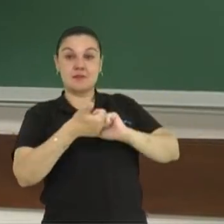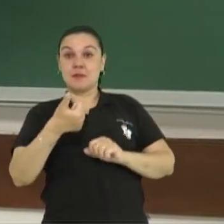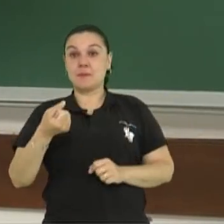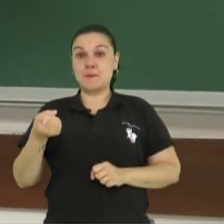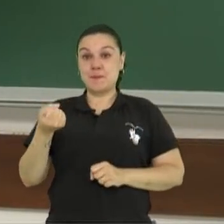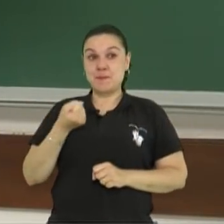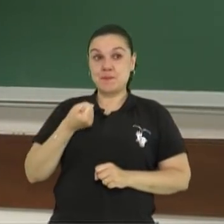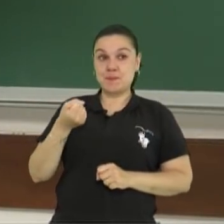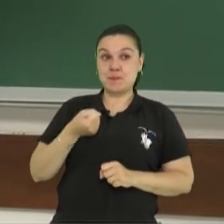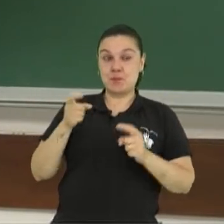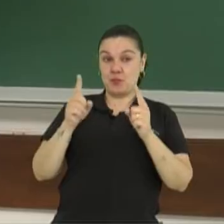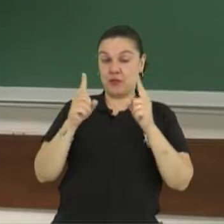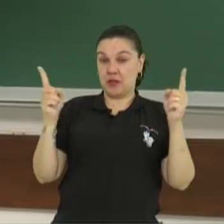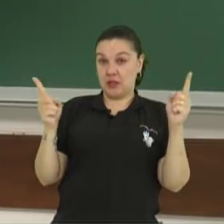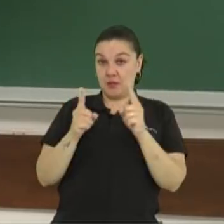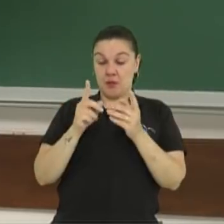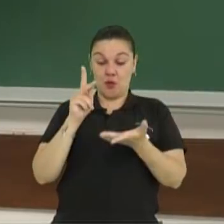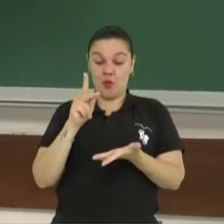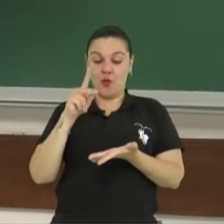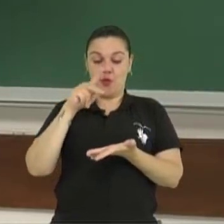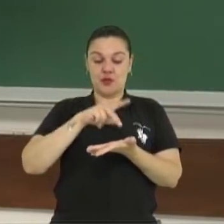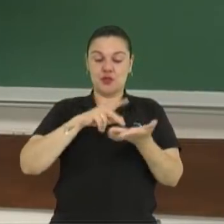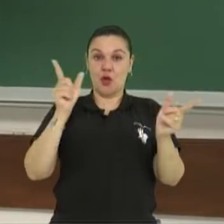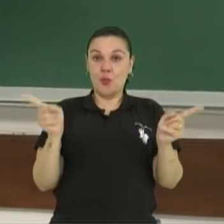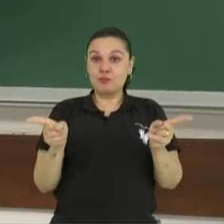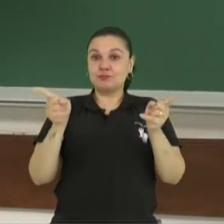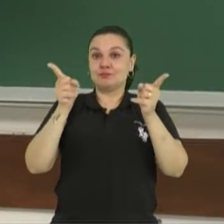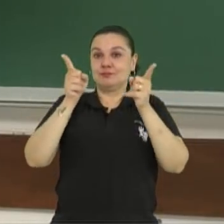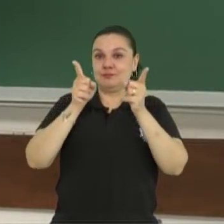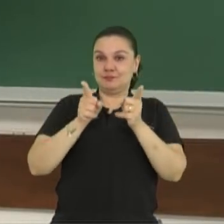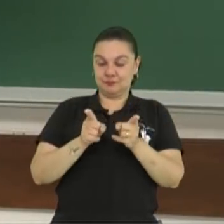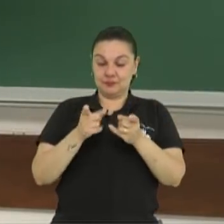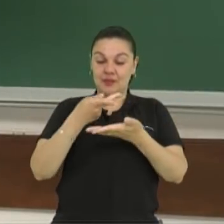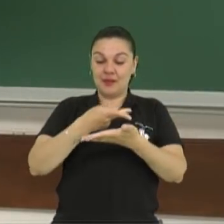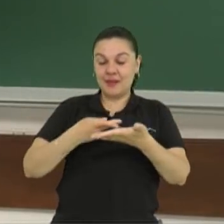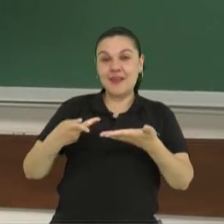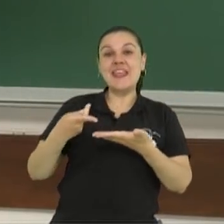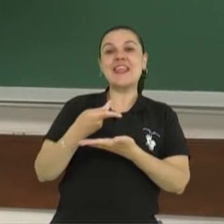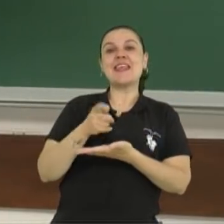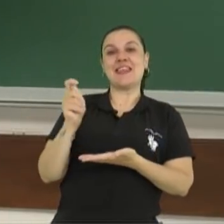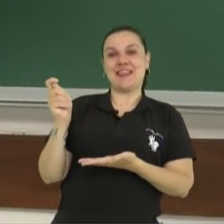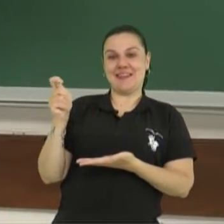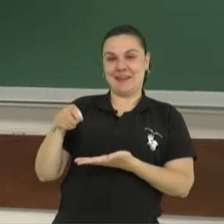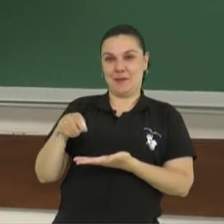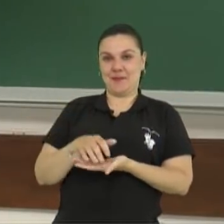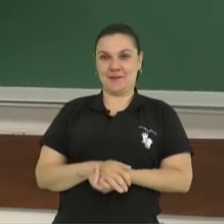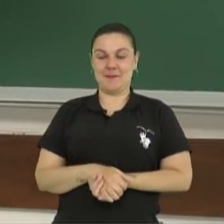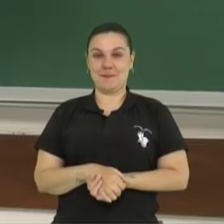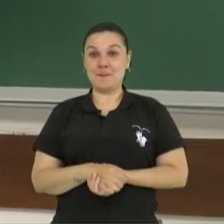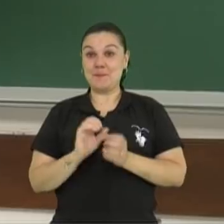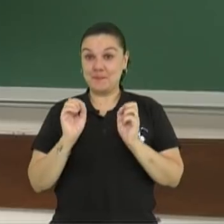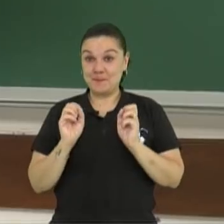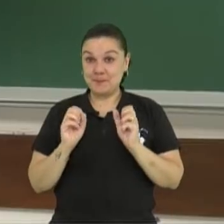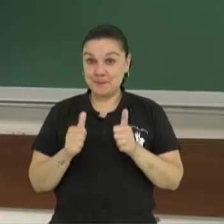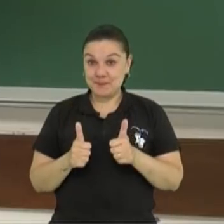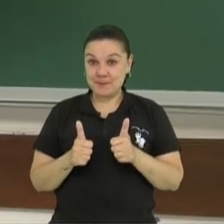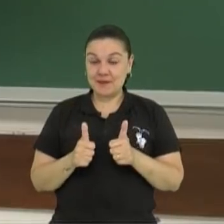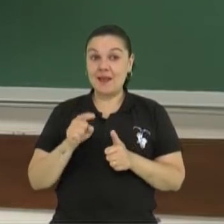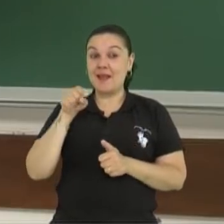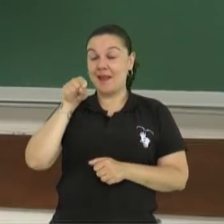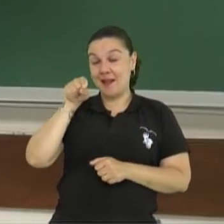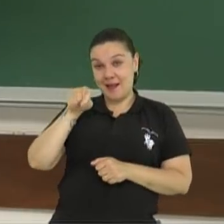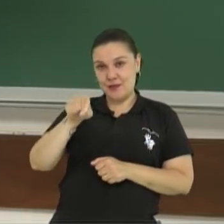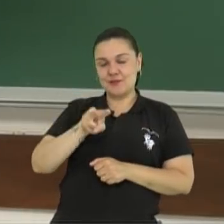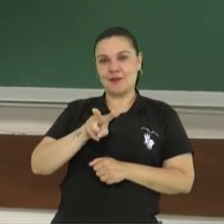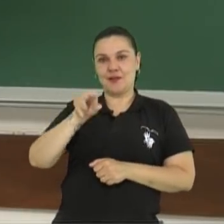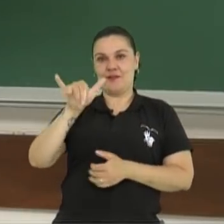de medida, né, o seu tamanho real, para uma representação de escala cartográfica. E é isso que a gente